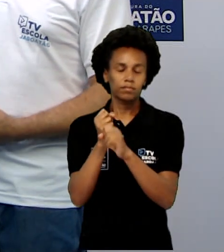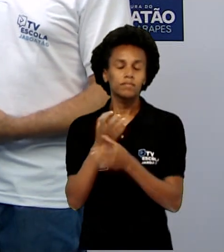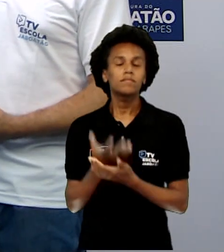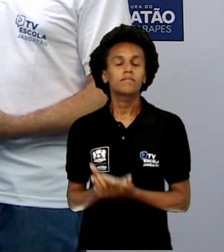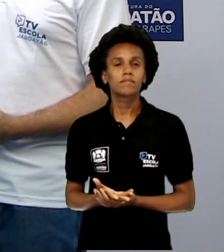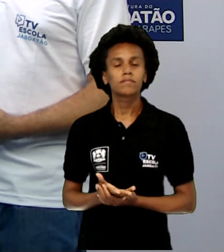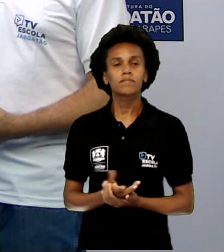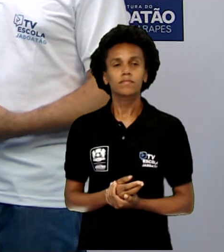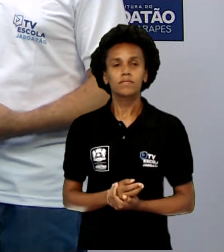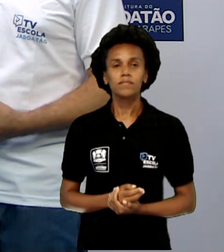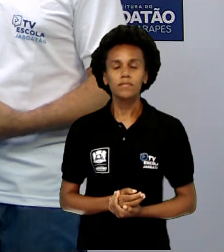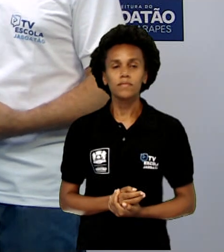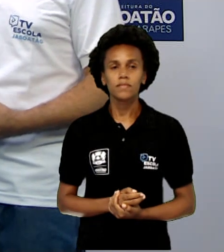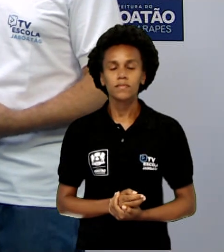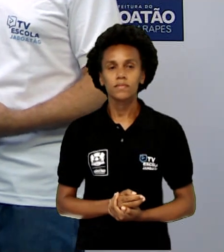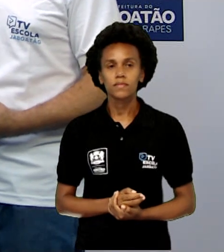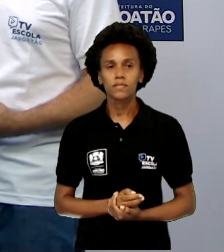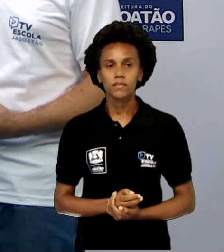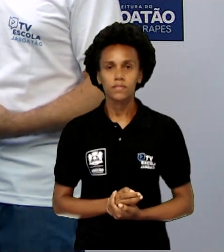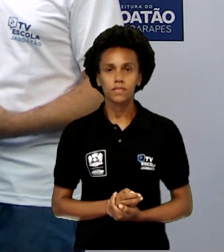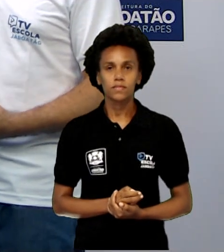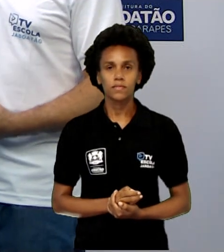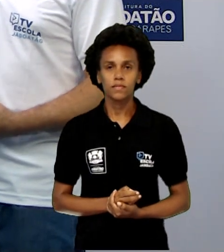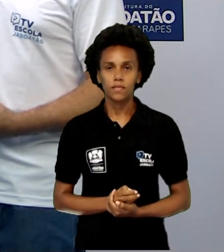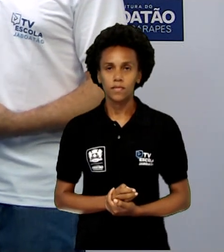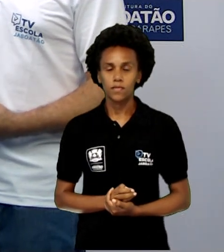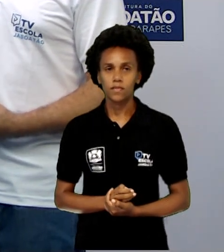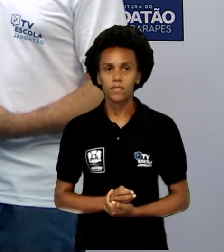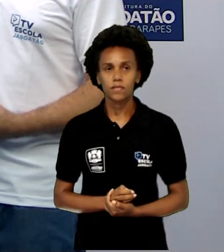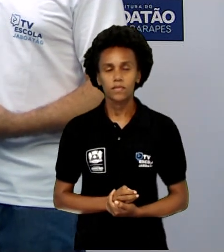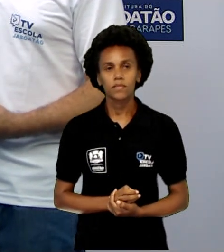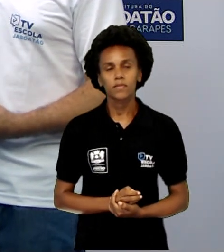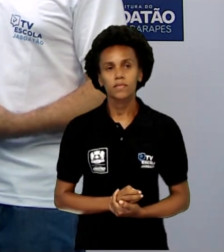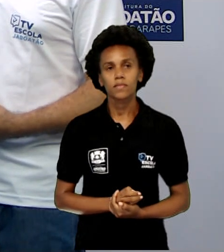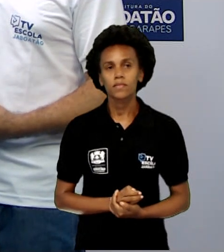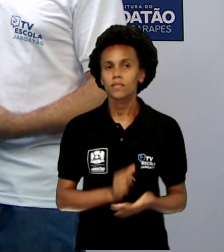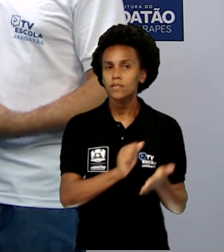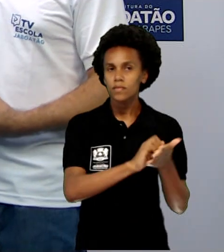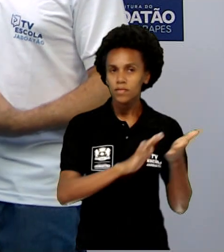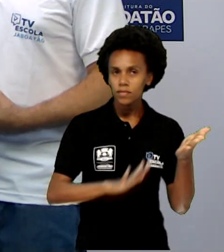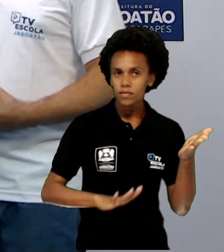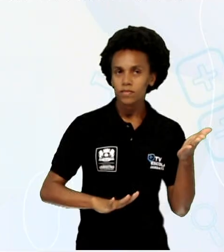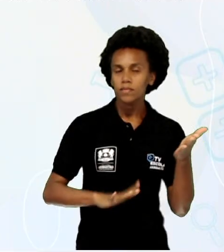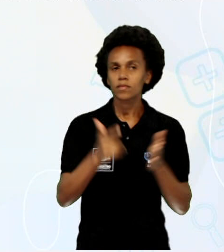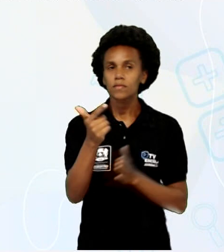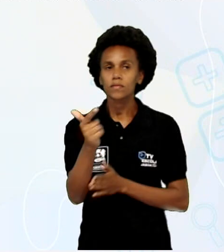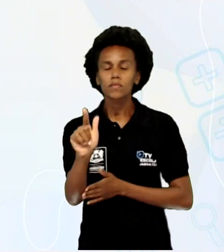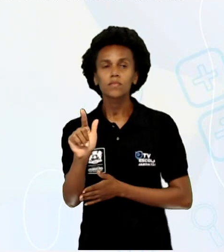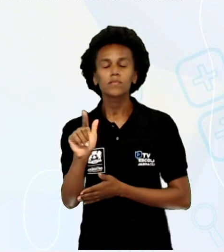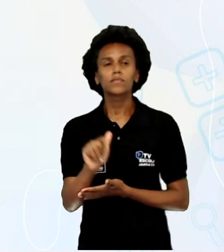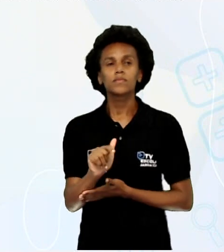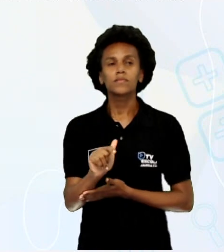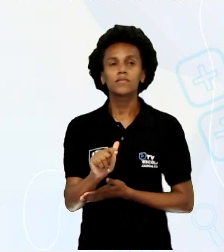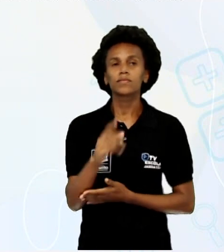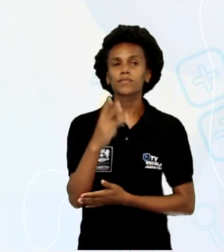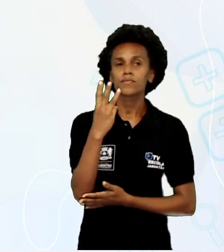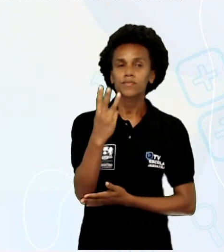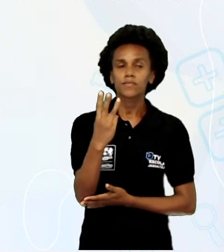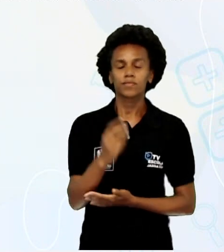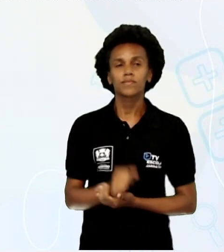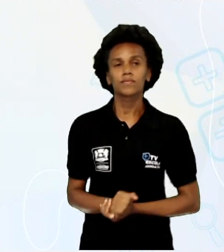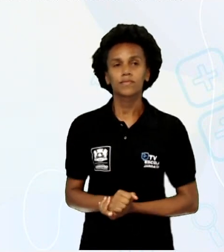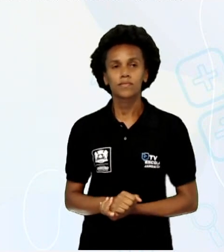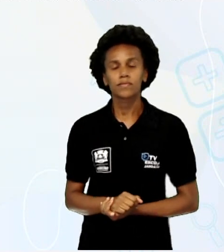esperava nesse quesito, nessa questão 2. Tenho mais uma questão aqui, que é a questão 3, que diz o